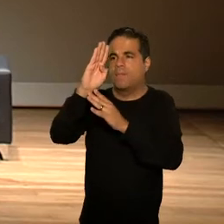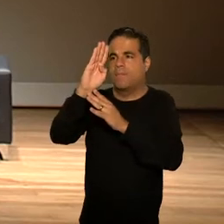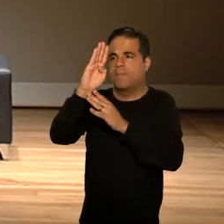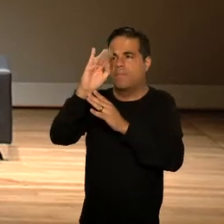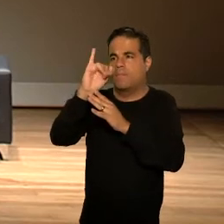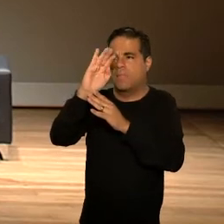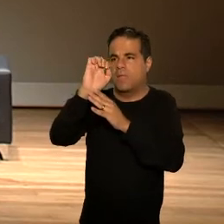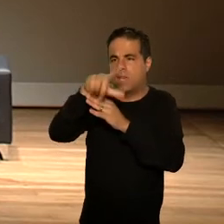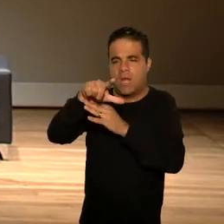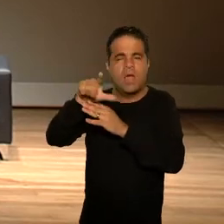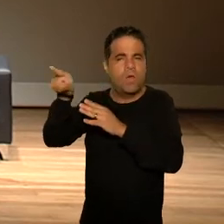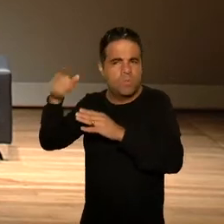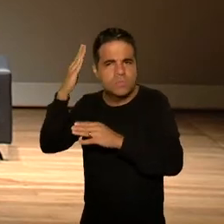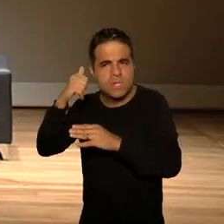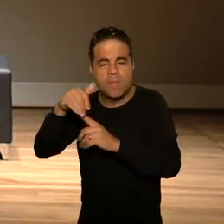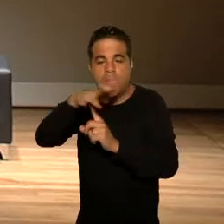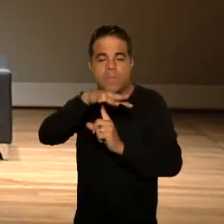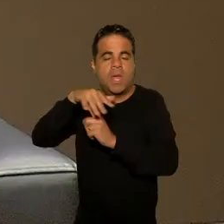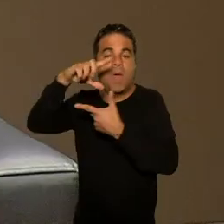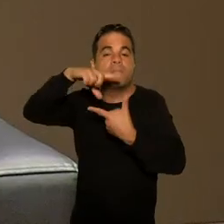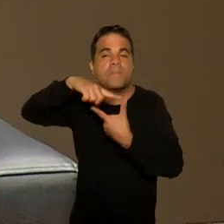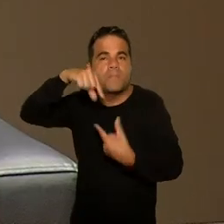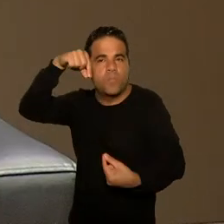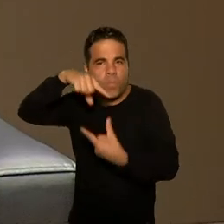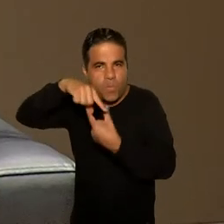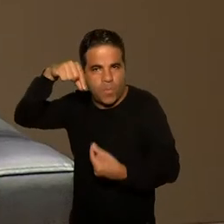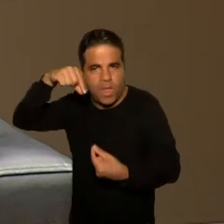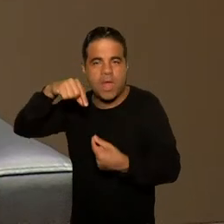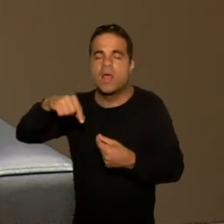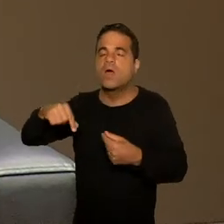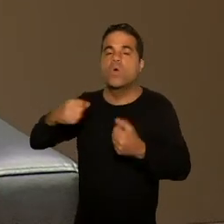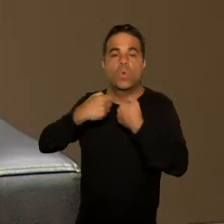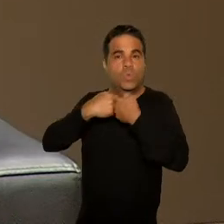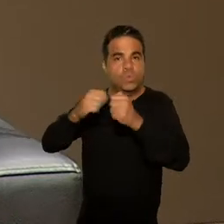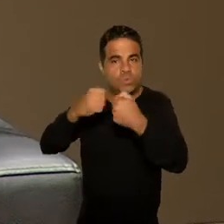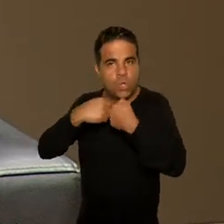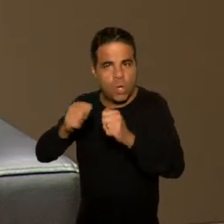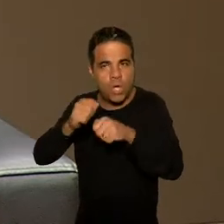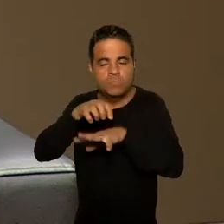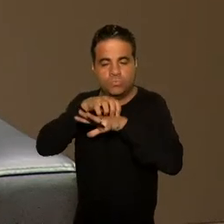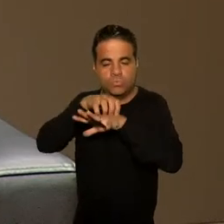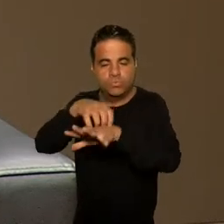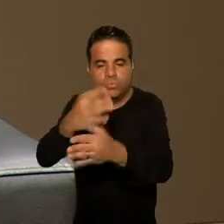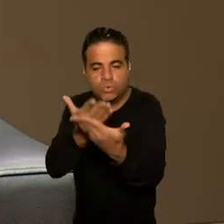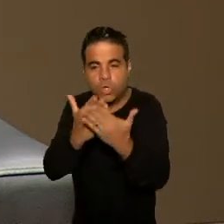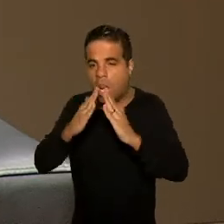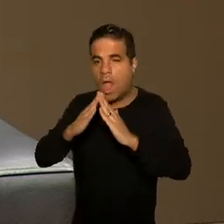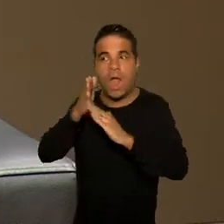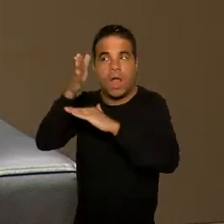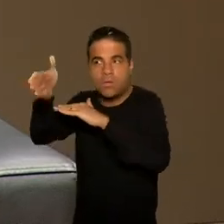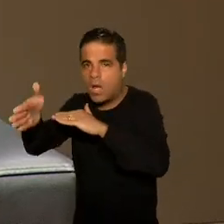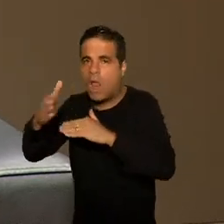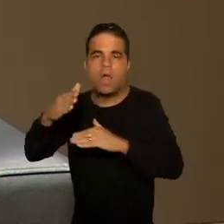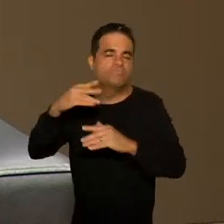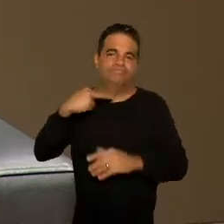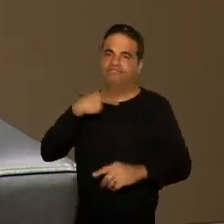do parque Ibirapuera os ônibus escolares eles não podem entrar no parque então